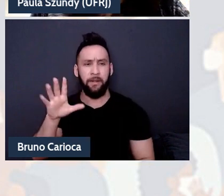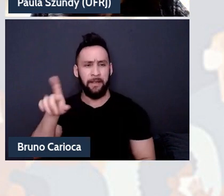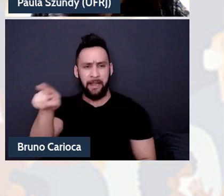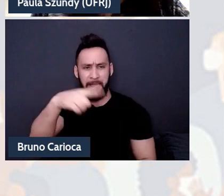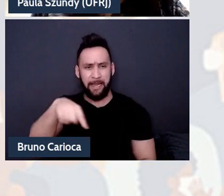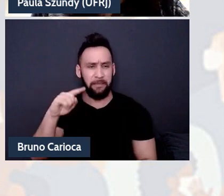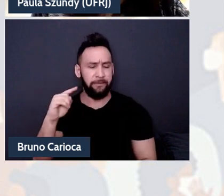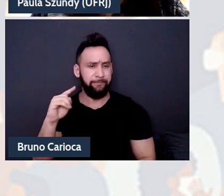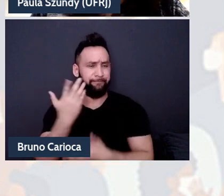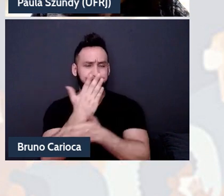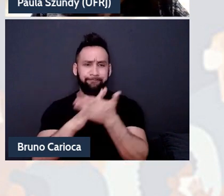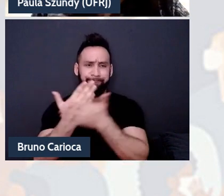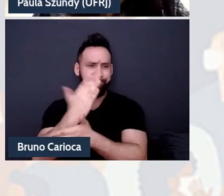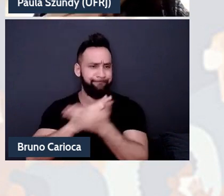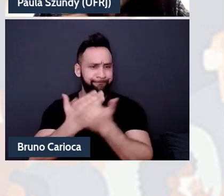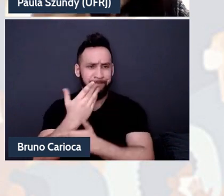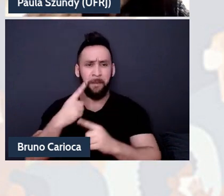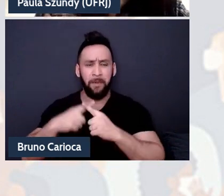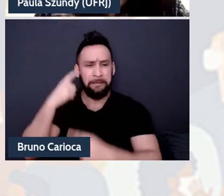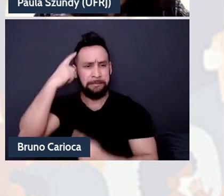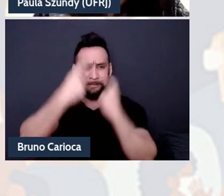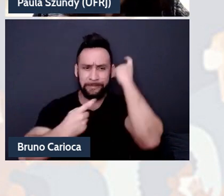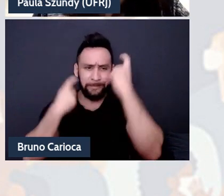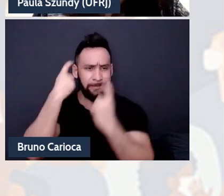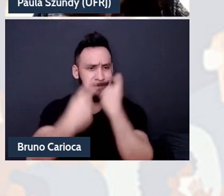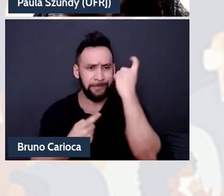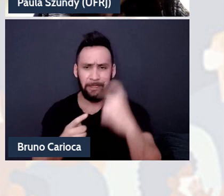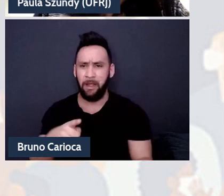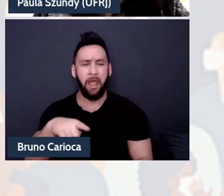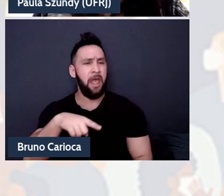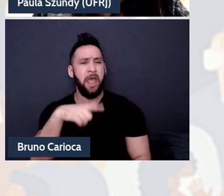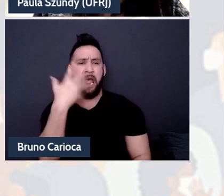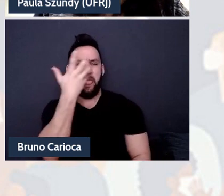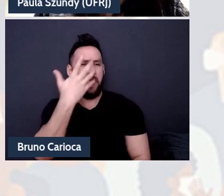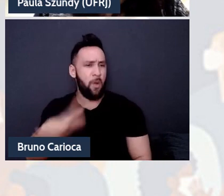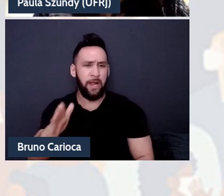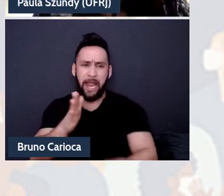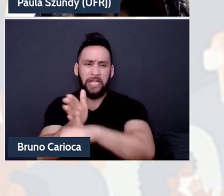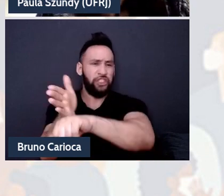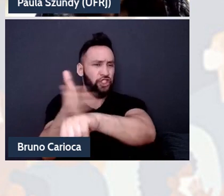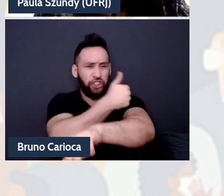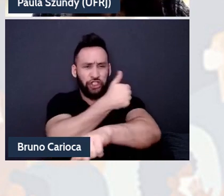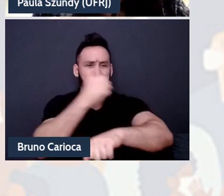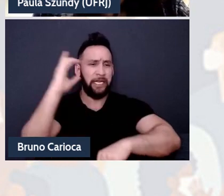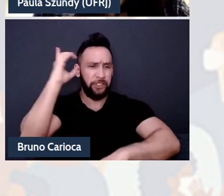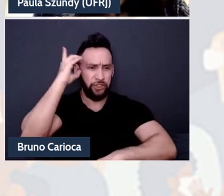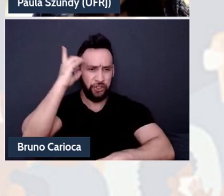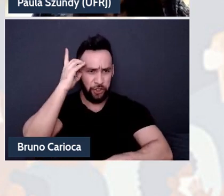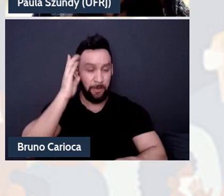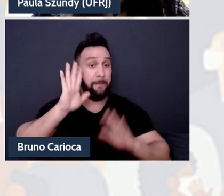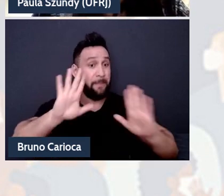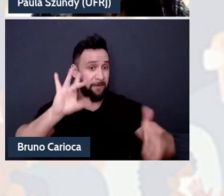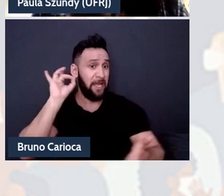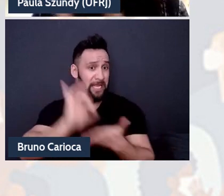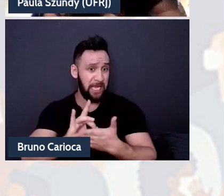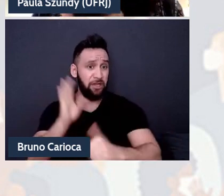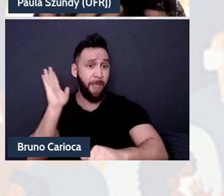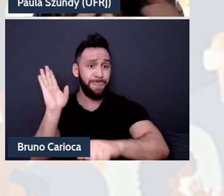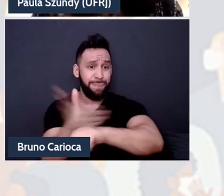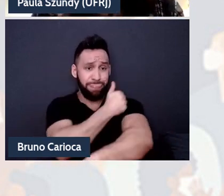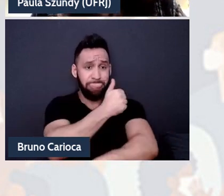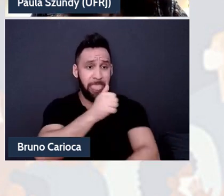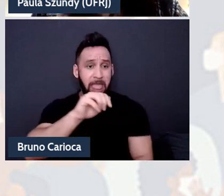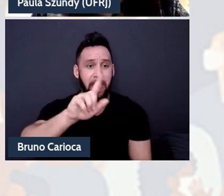preocupadas, né, com a situação política, e gritavam: não vai ter golpe contra a BNCC. Teve golpe, e também, né, a